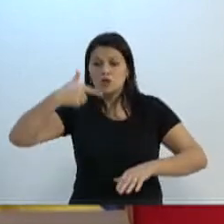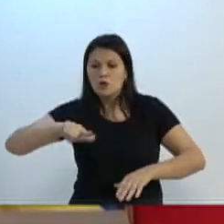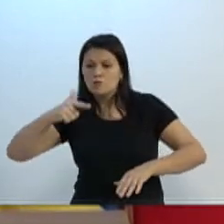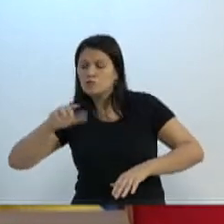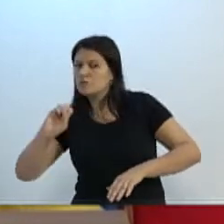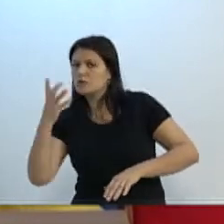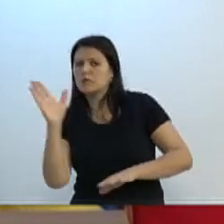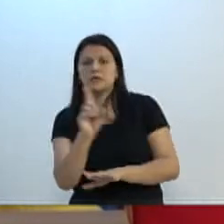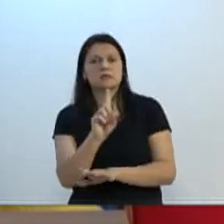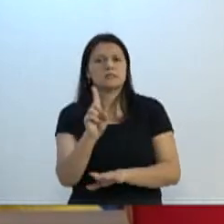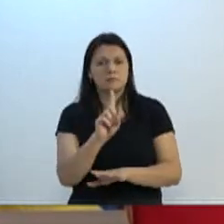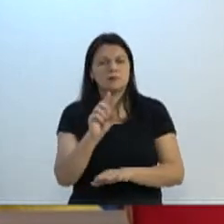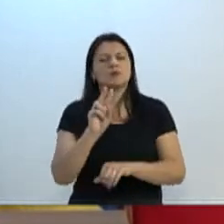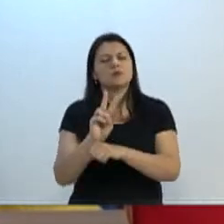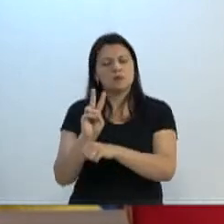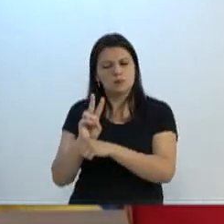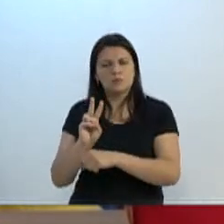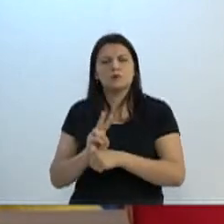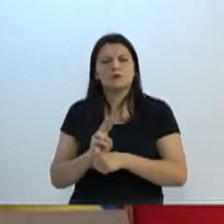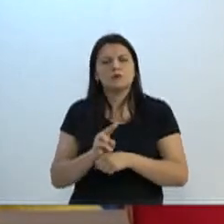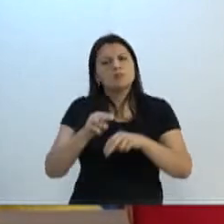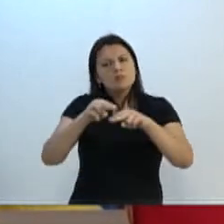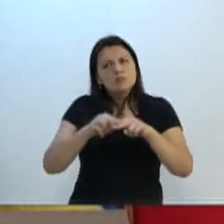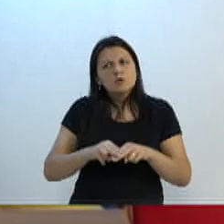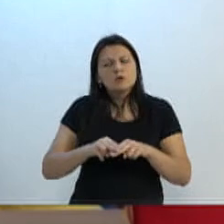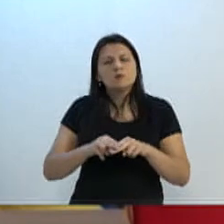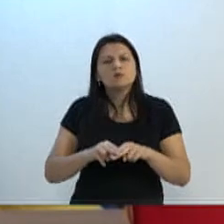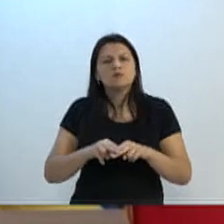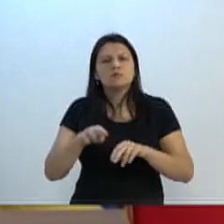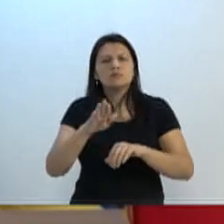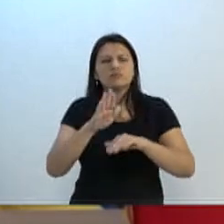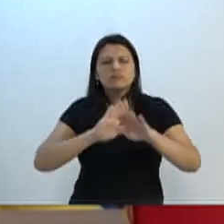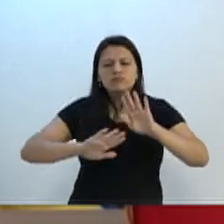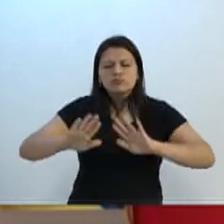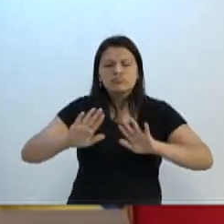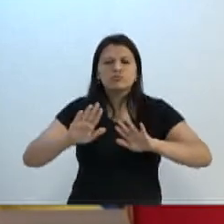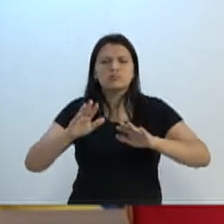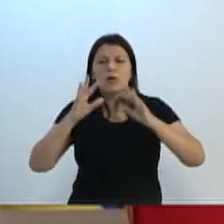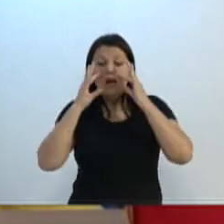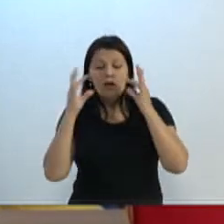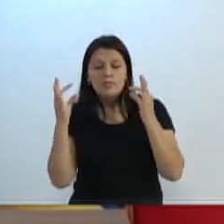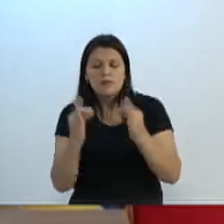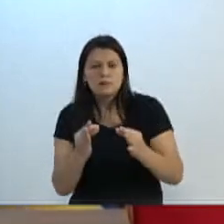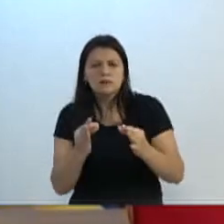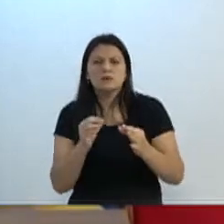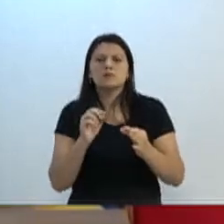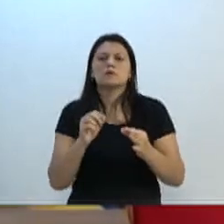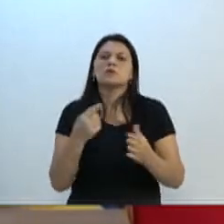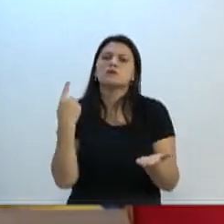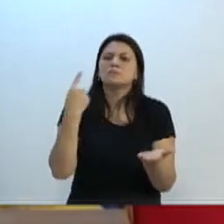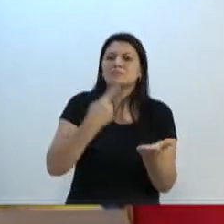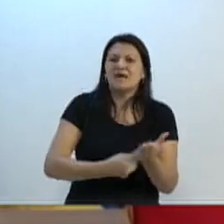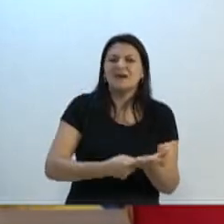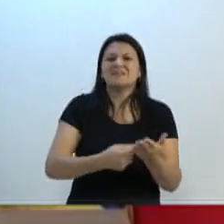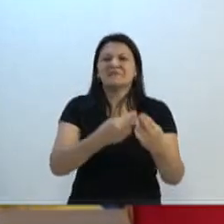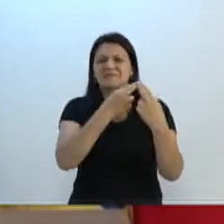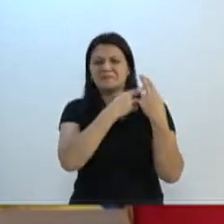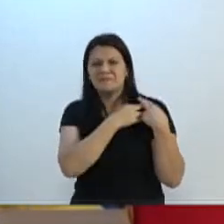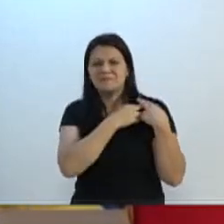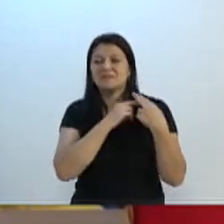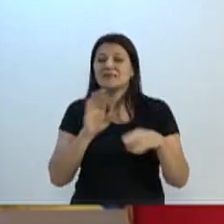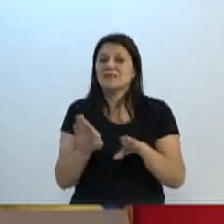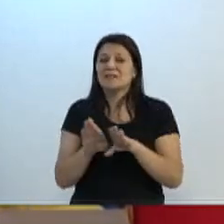sendo tomados. Tá? E eu acho que é dessa forma, de uma forma zelosa, de uma forma criteriosa, cuidadosa, que a gente cumpre o nosso papel e que a gente